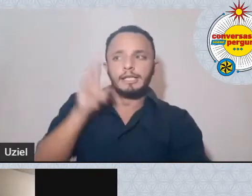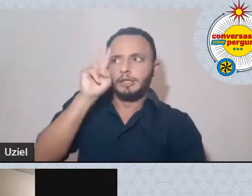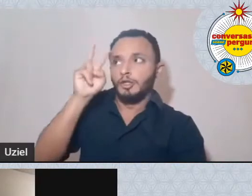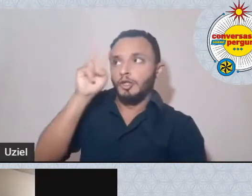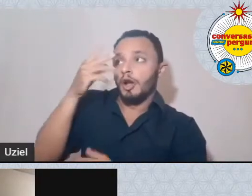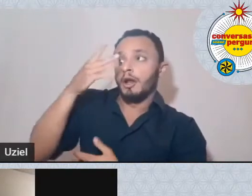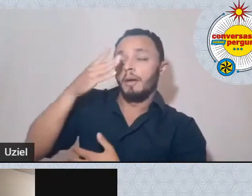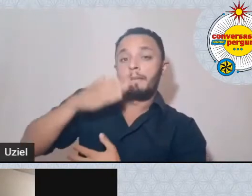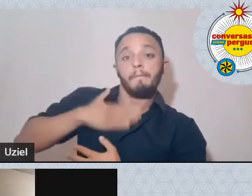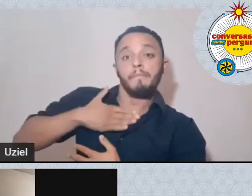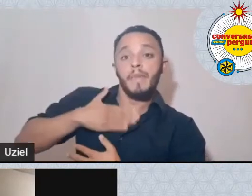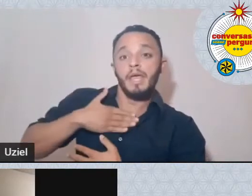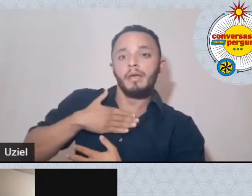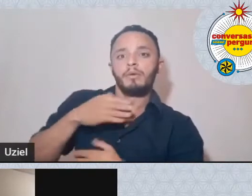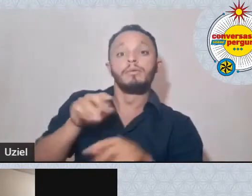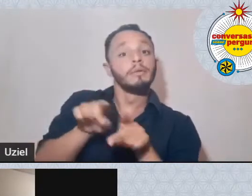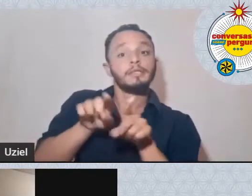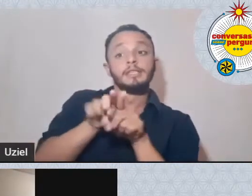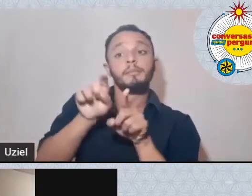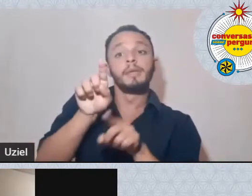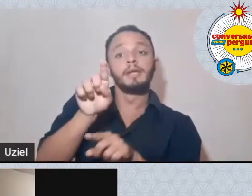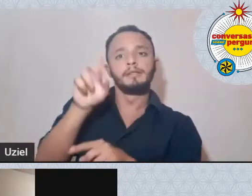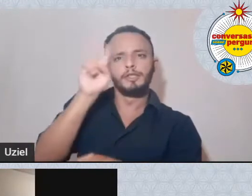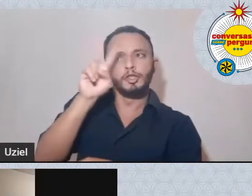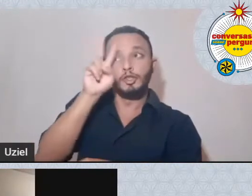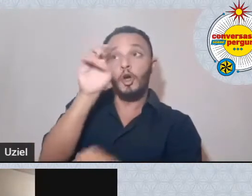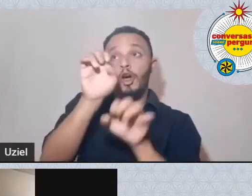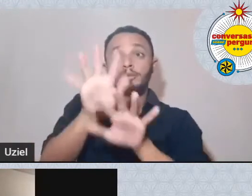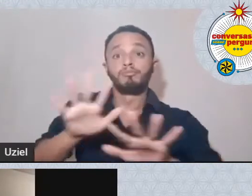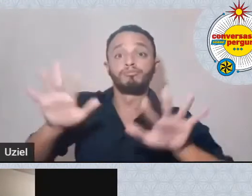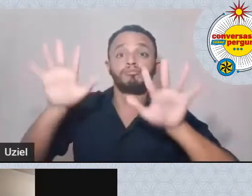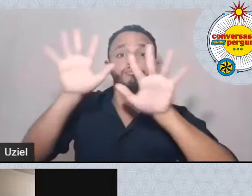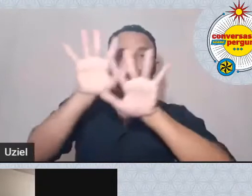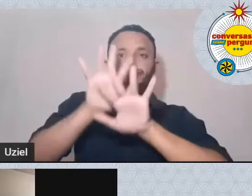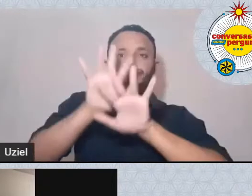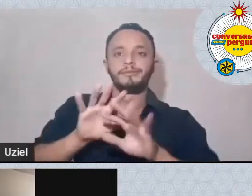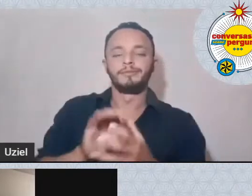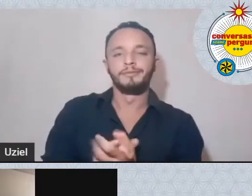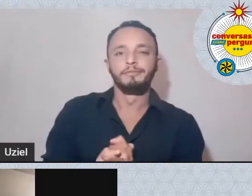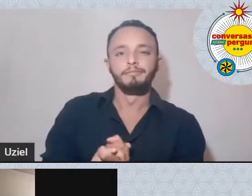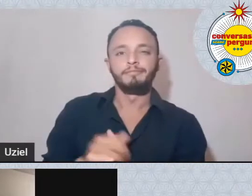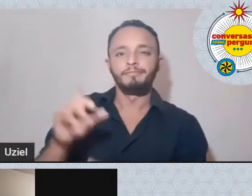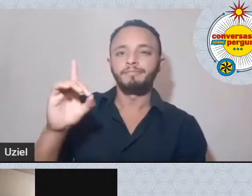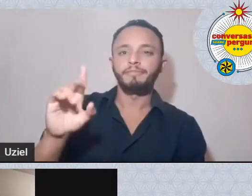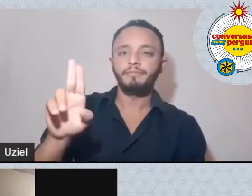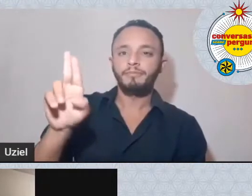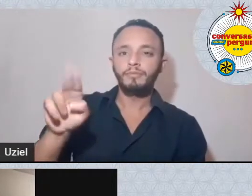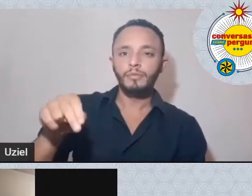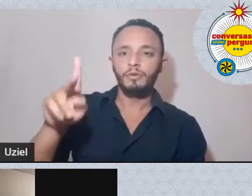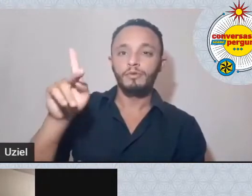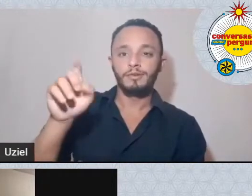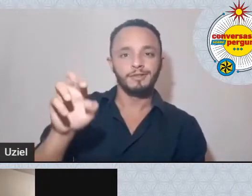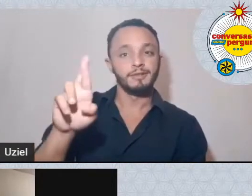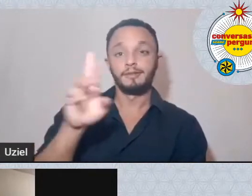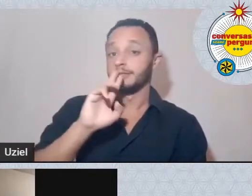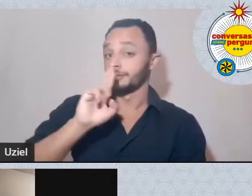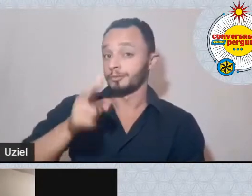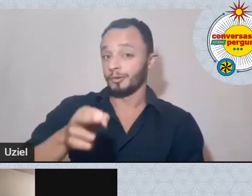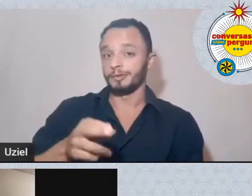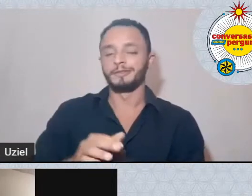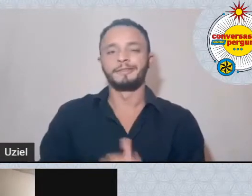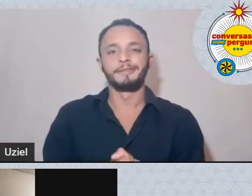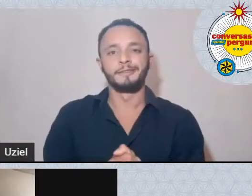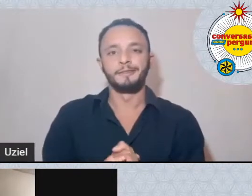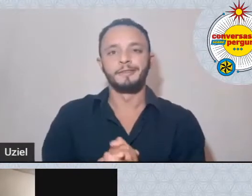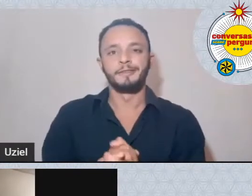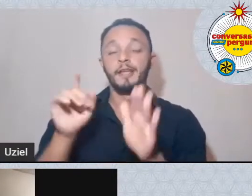mais genérico, né? Bom, essa foi a resposta do Christian Dunker para você que chegou agora, da pergunta